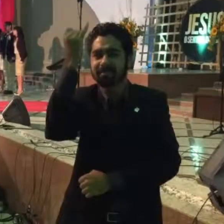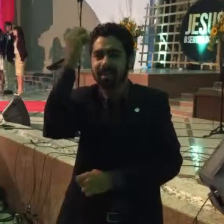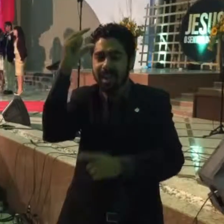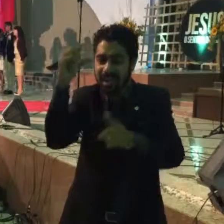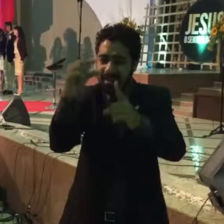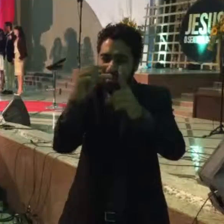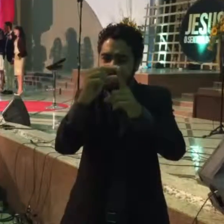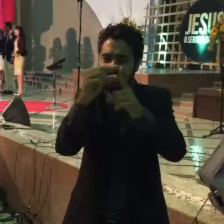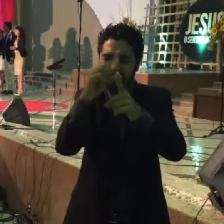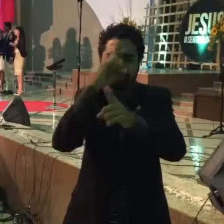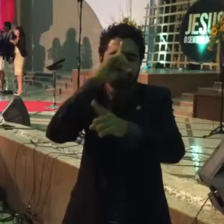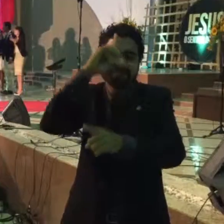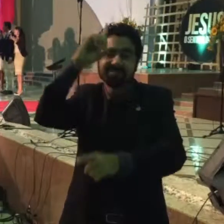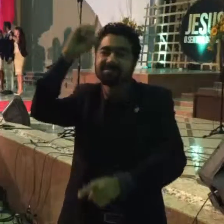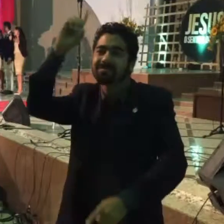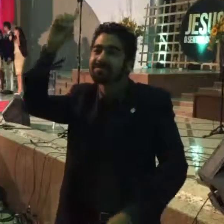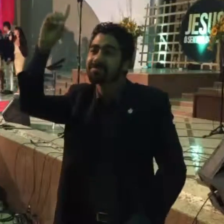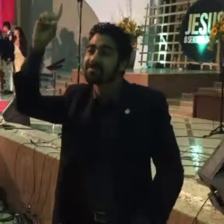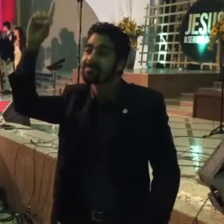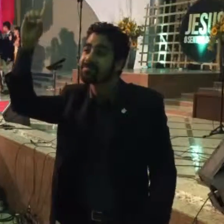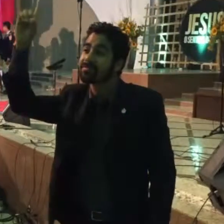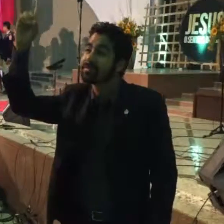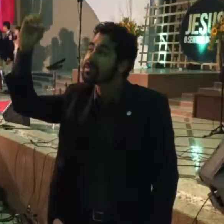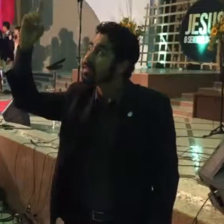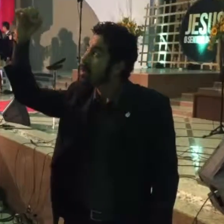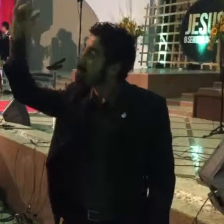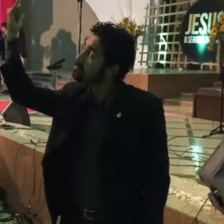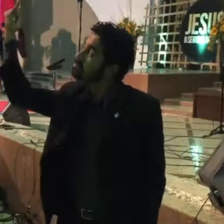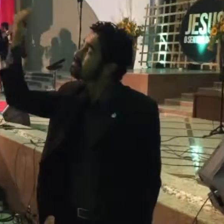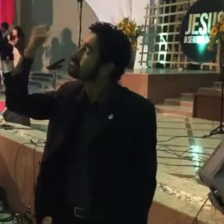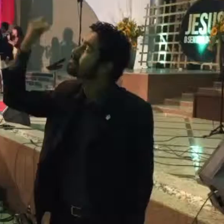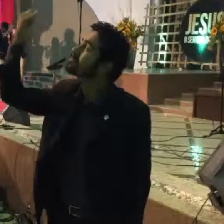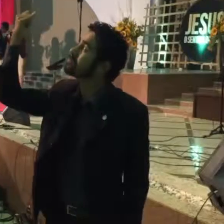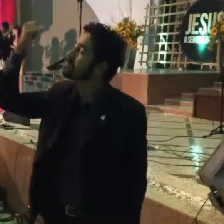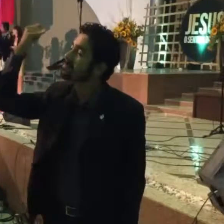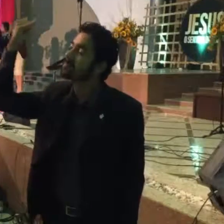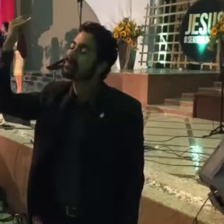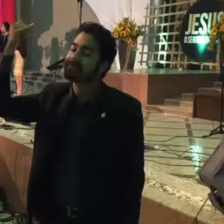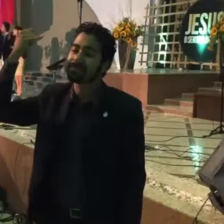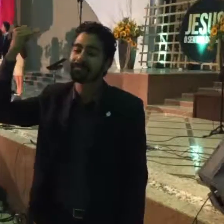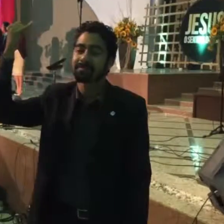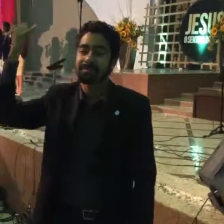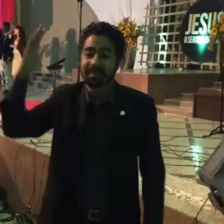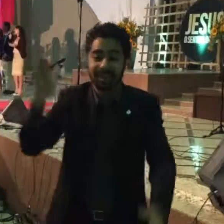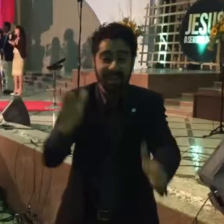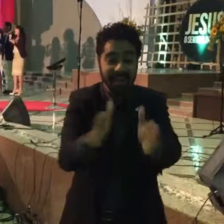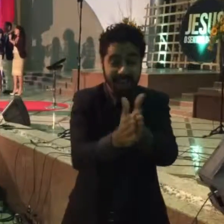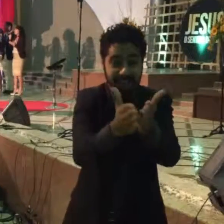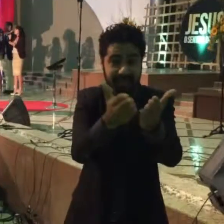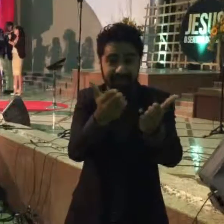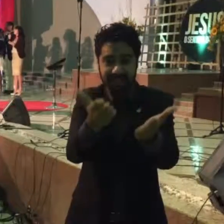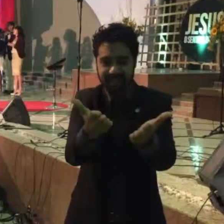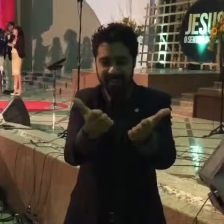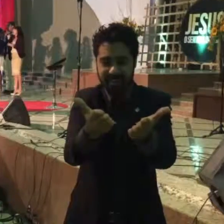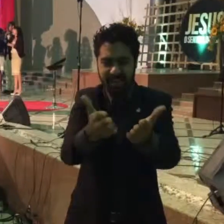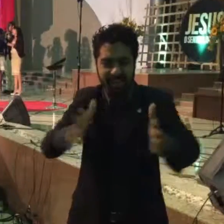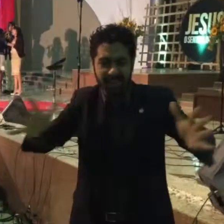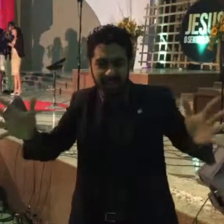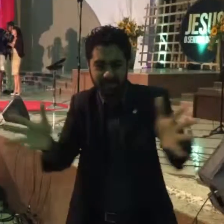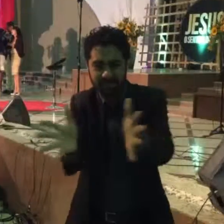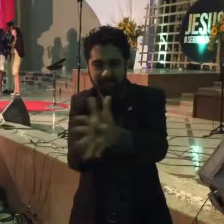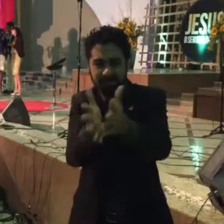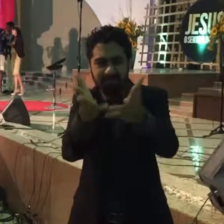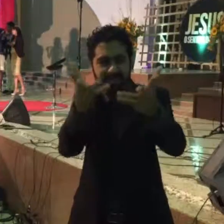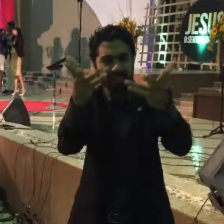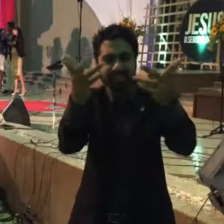de fé, a palavra de Deus após o Senhor A Bíblia é,